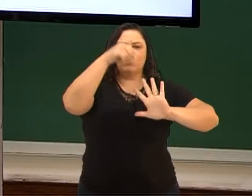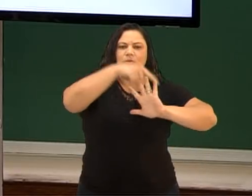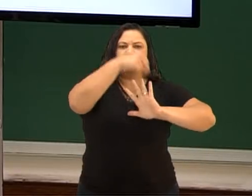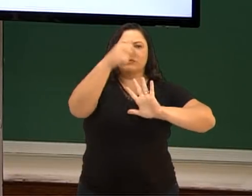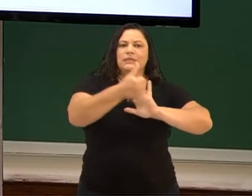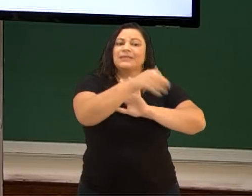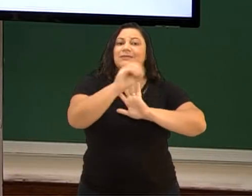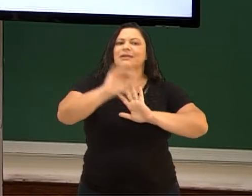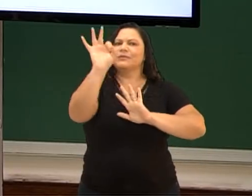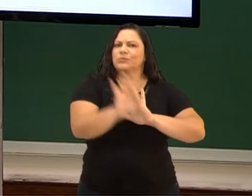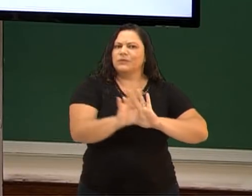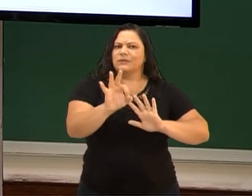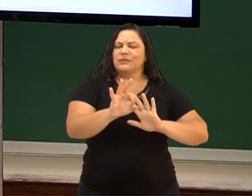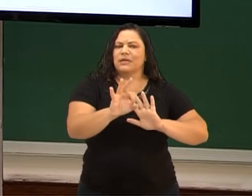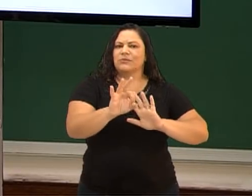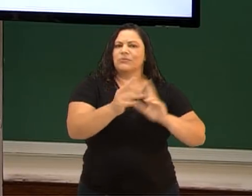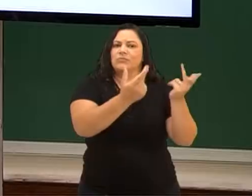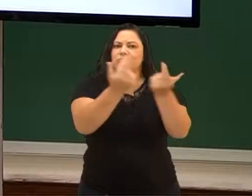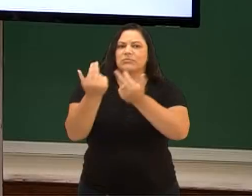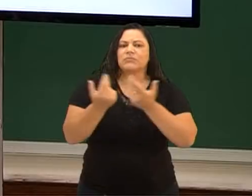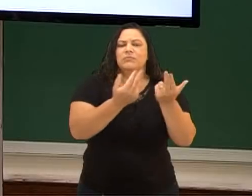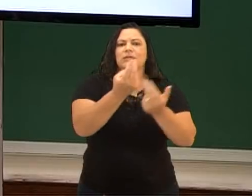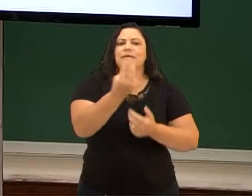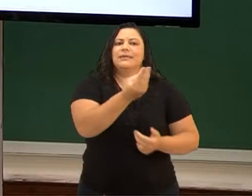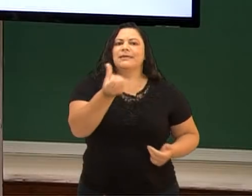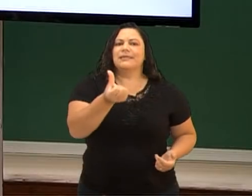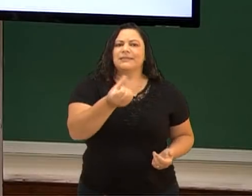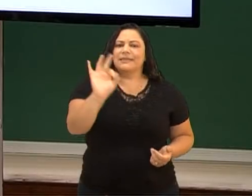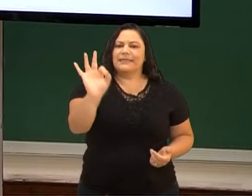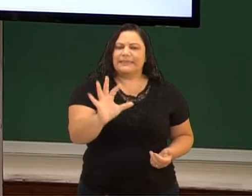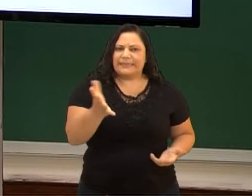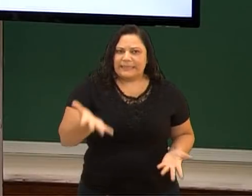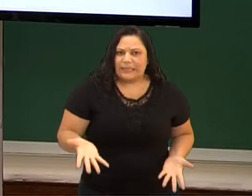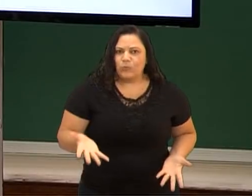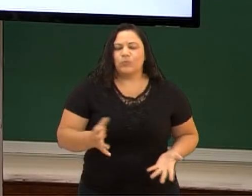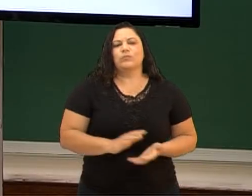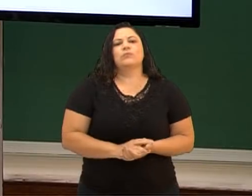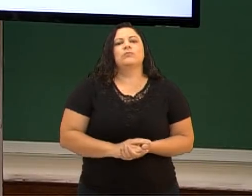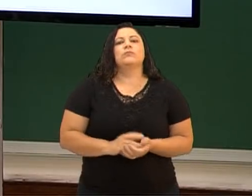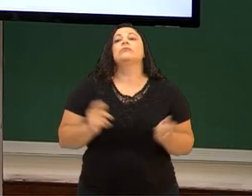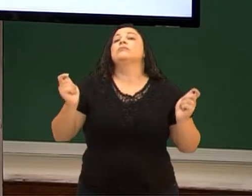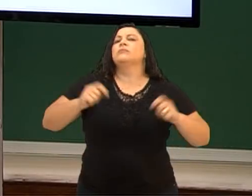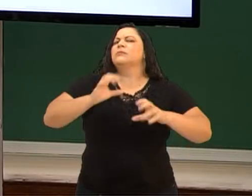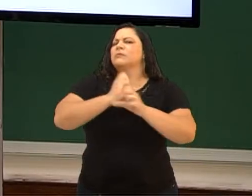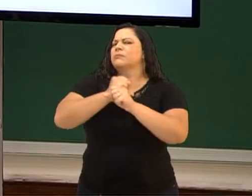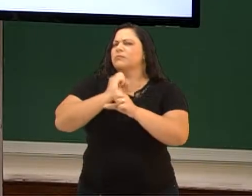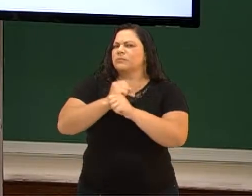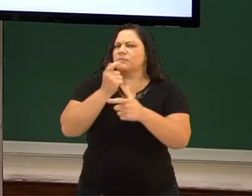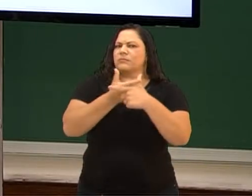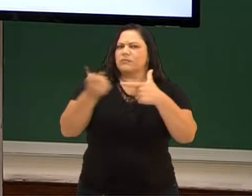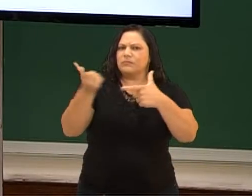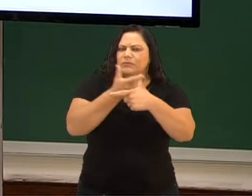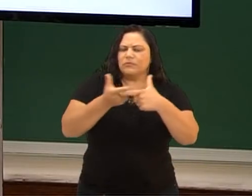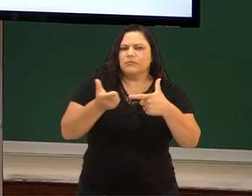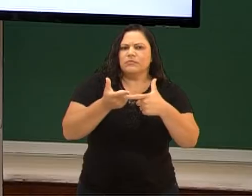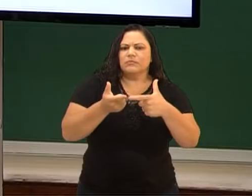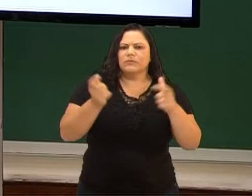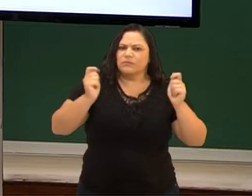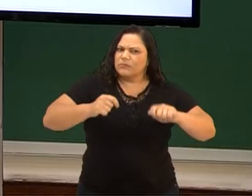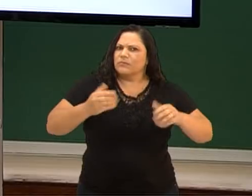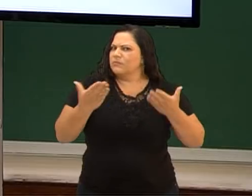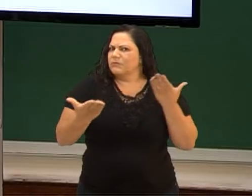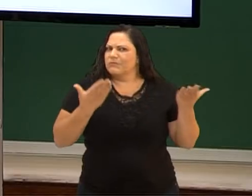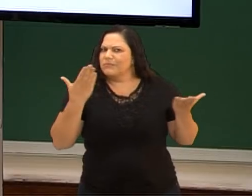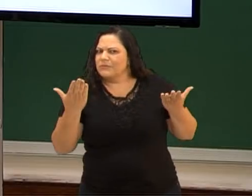a 36 graus. Então, precisamos fazer alguma outra conta de divisão, alguma coisa assim por parte para encontrar